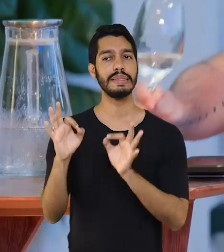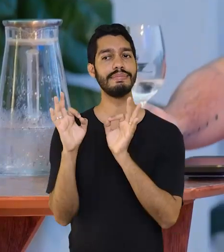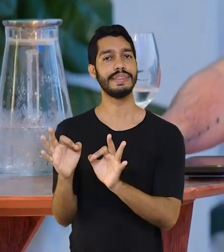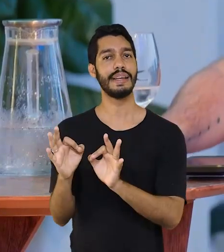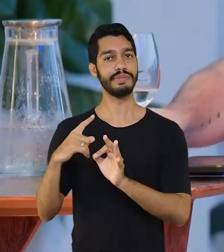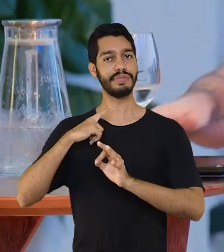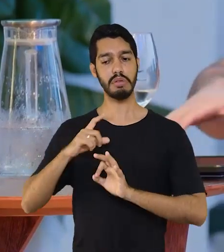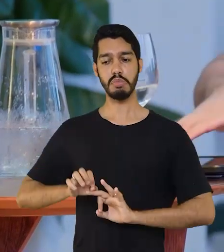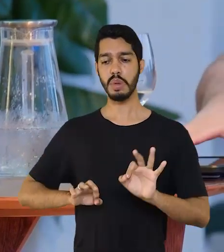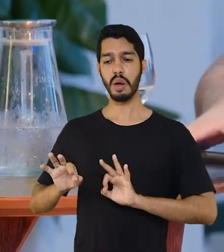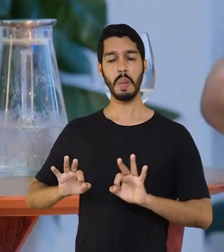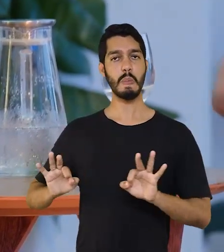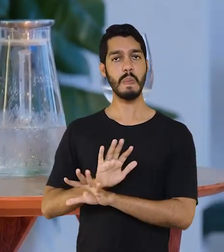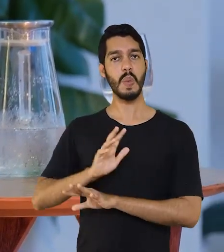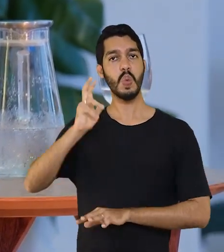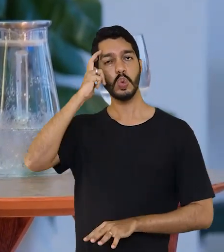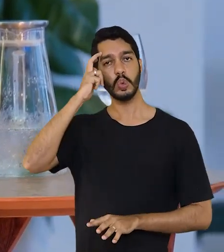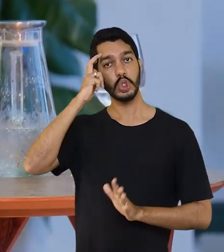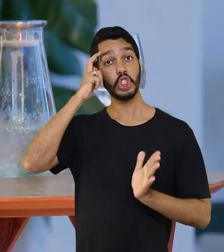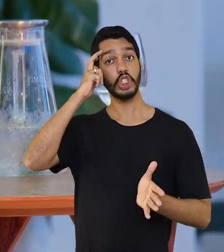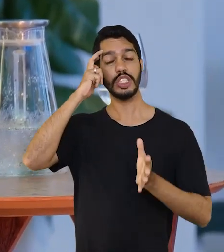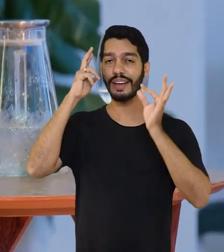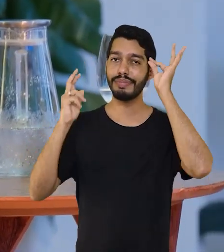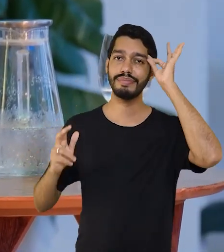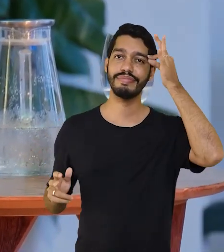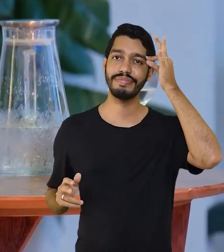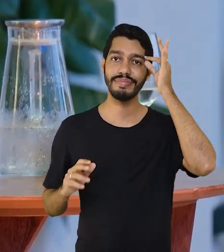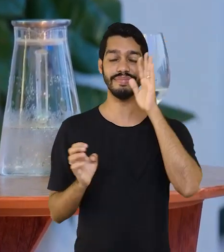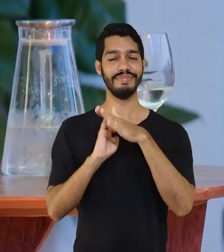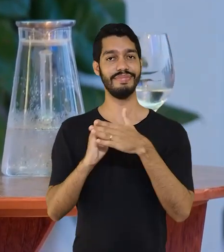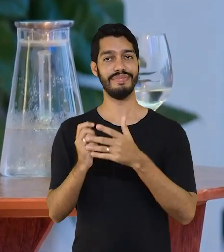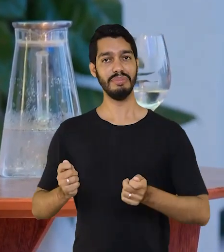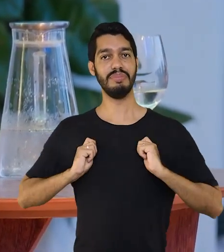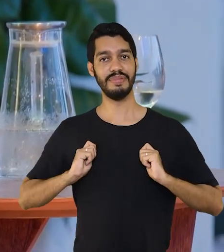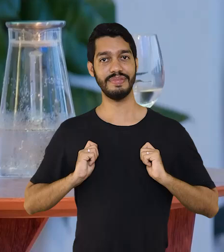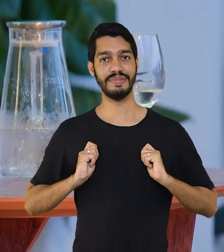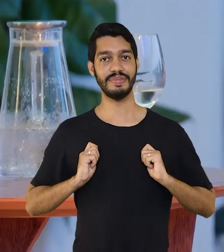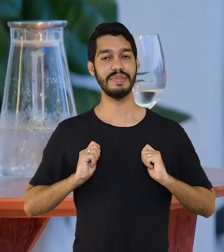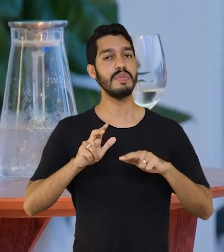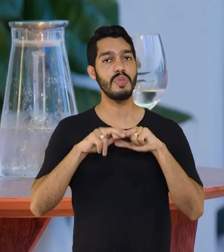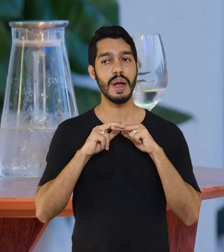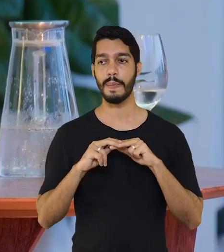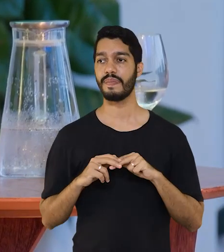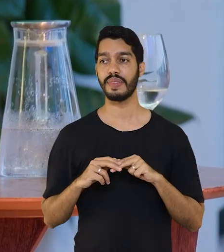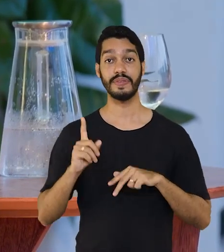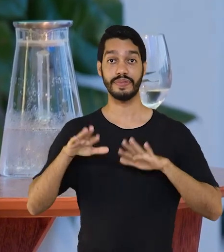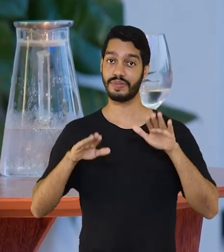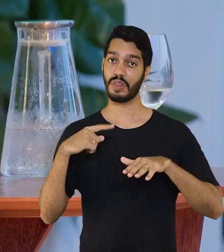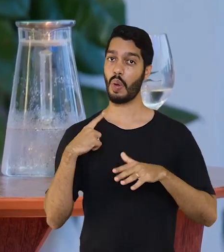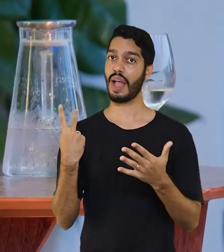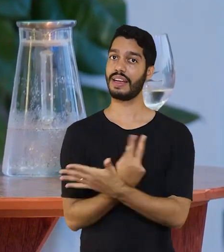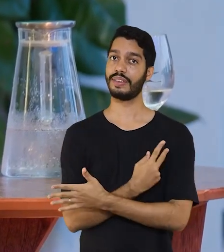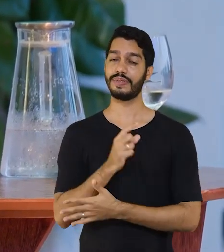que dão certo, eles têm uma preparação cultural da empresa para receber. Porque um equívoco é a